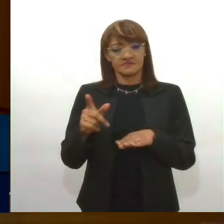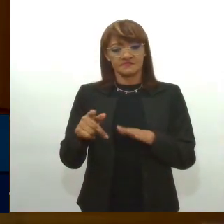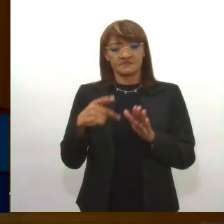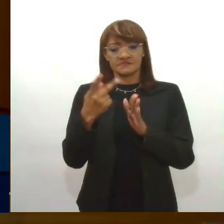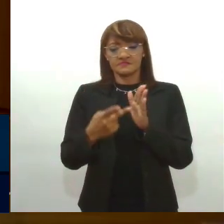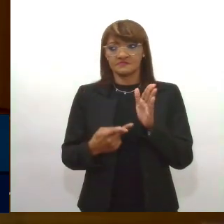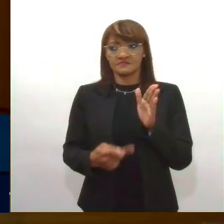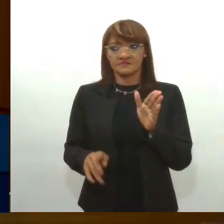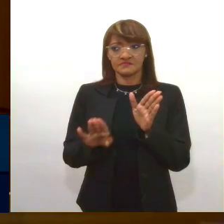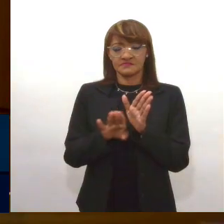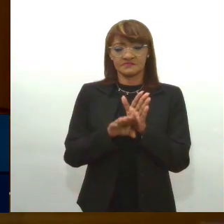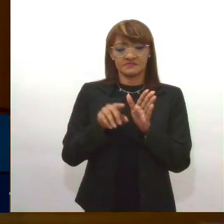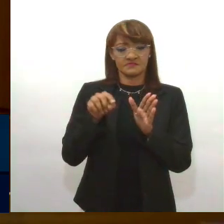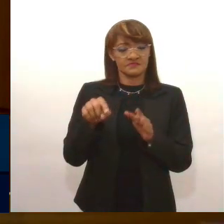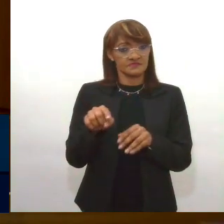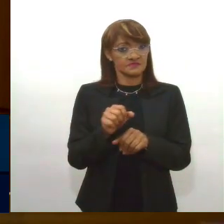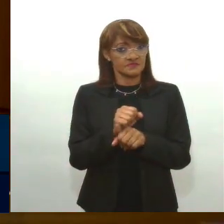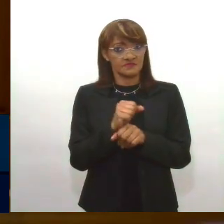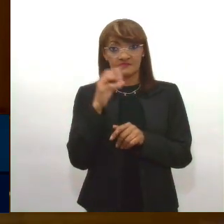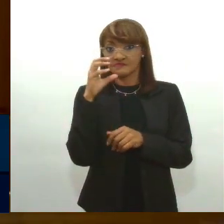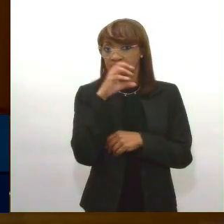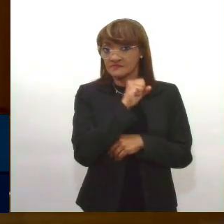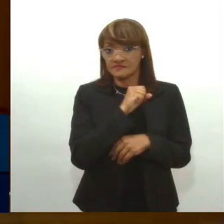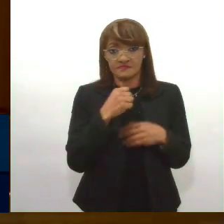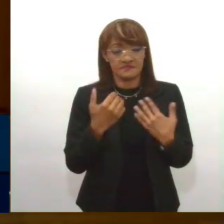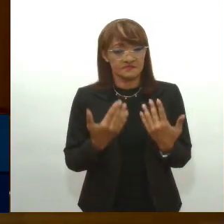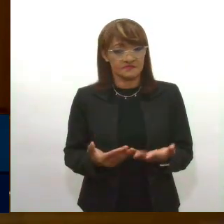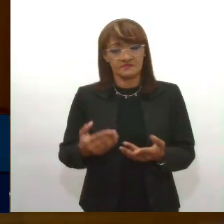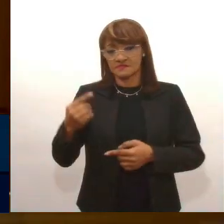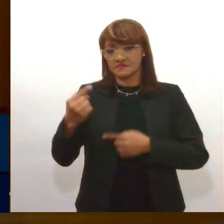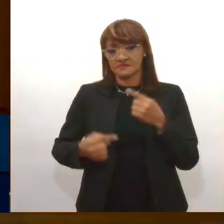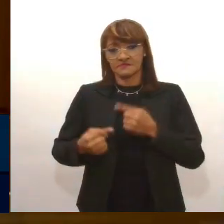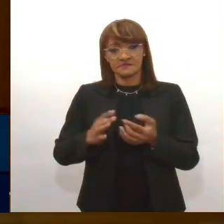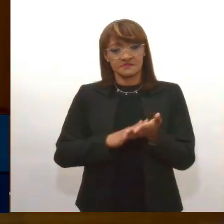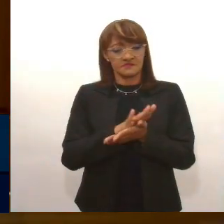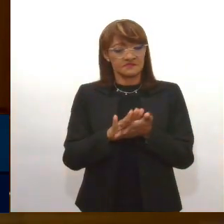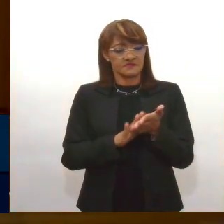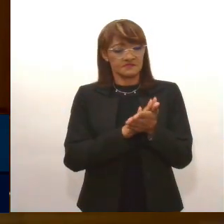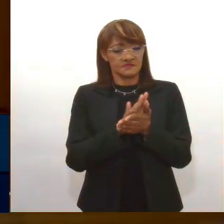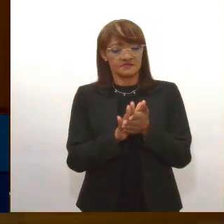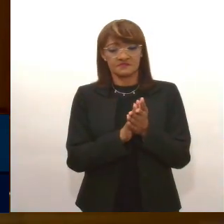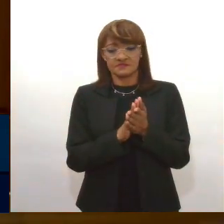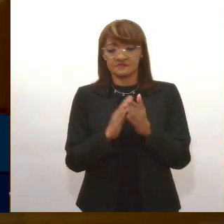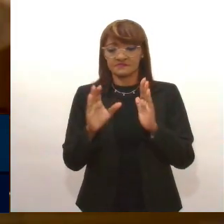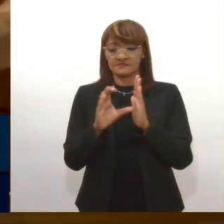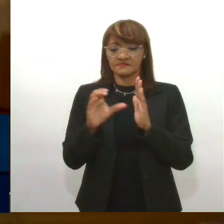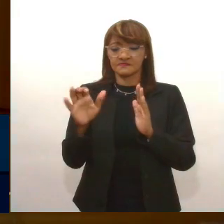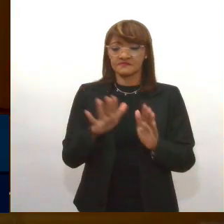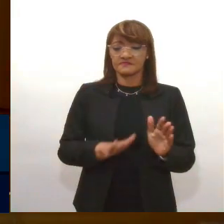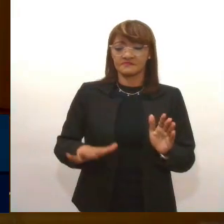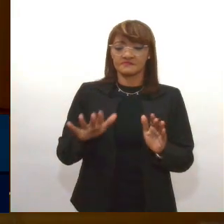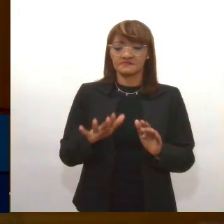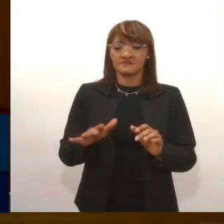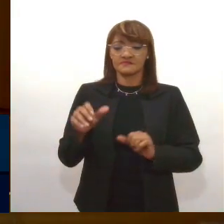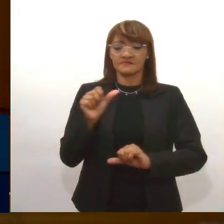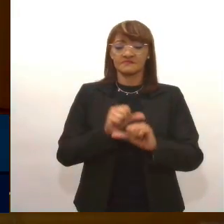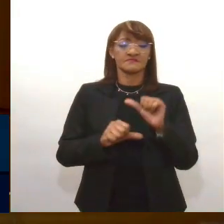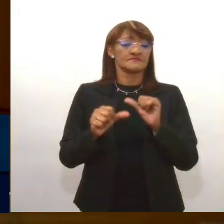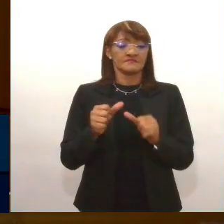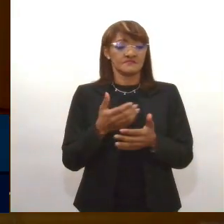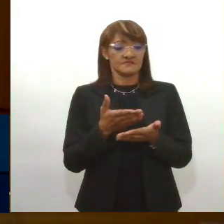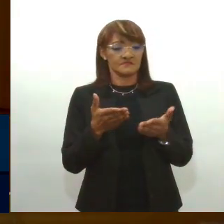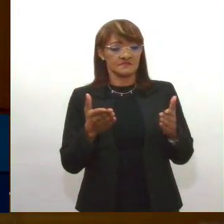né Sem uma discussão com as comunidades transformando povoados a área rural em área